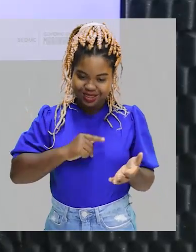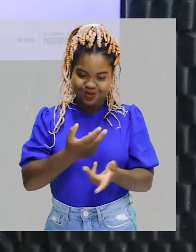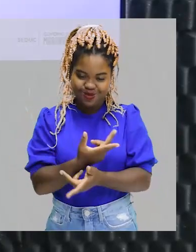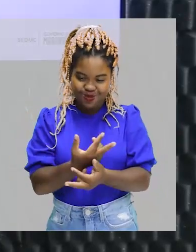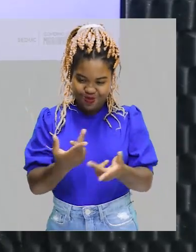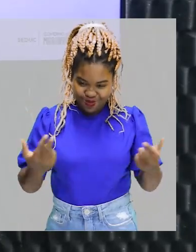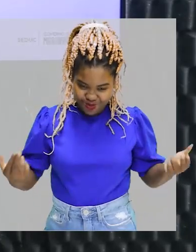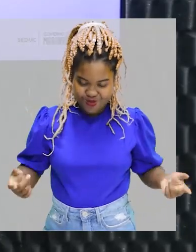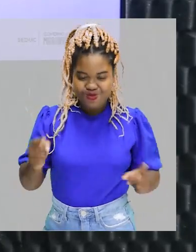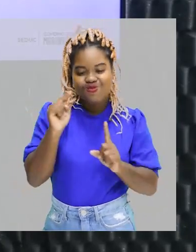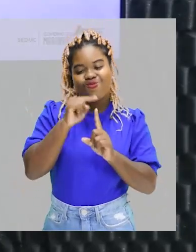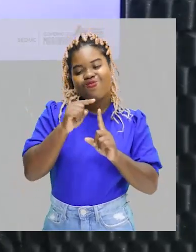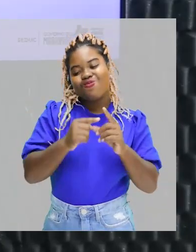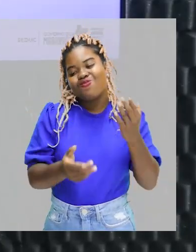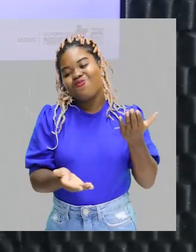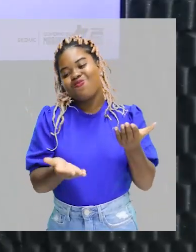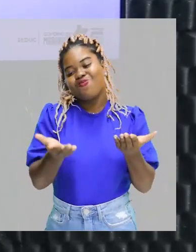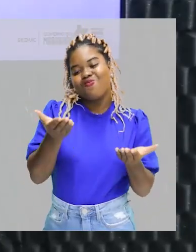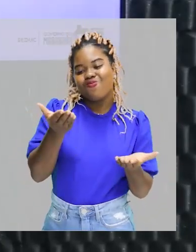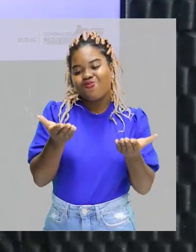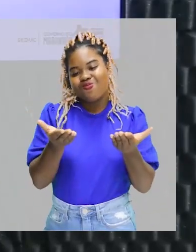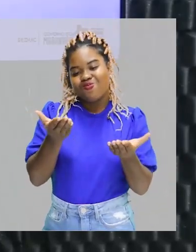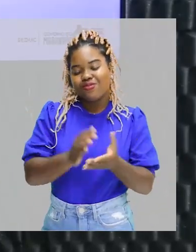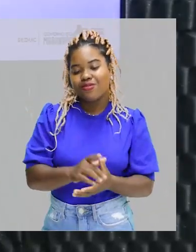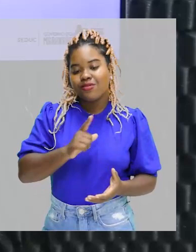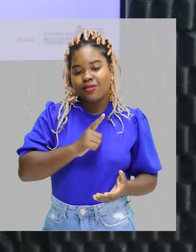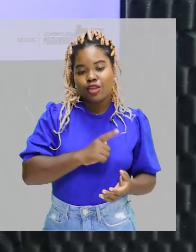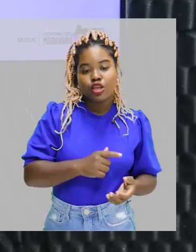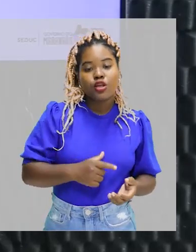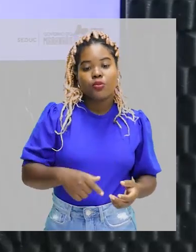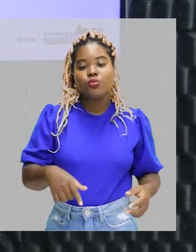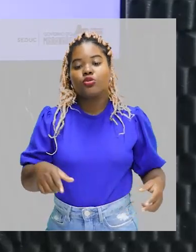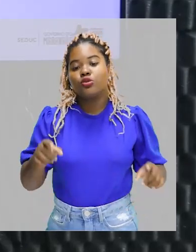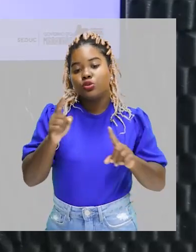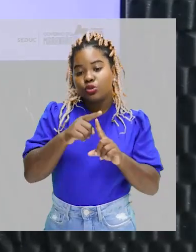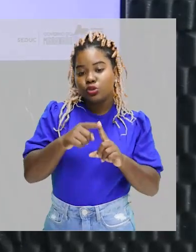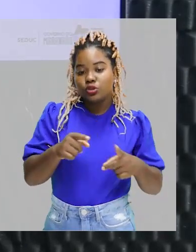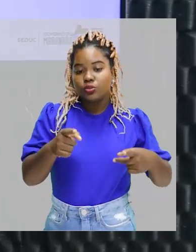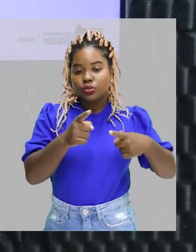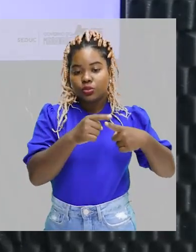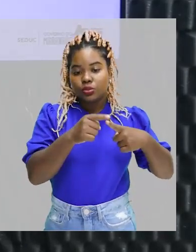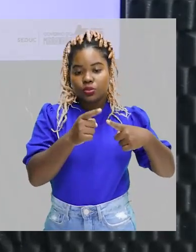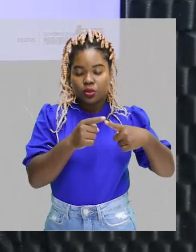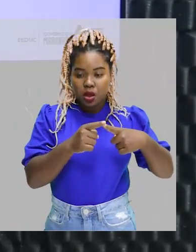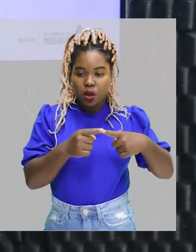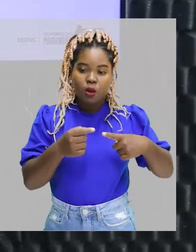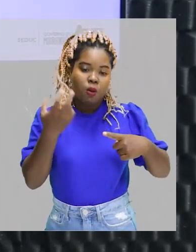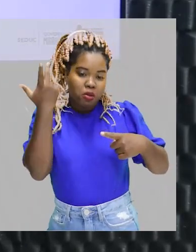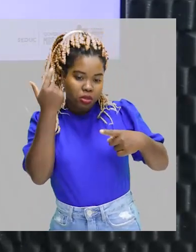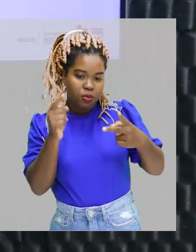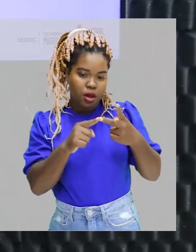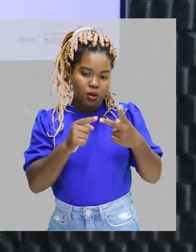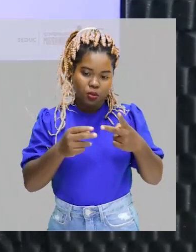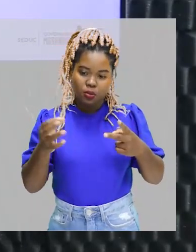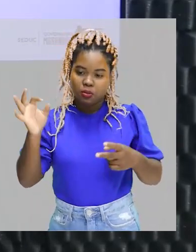de concentrações. Concentração comum, porcentagem massa,